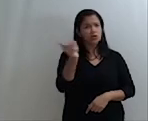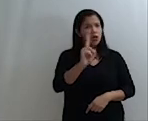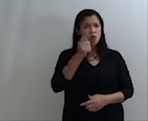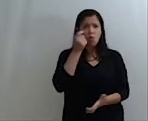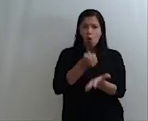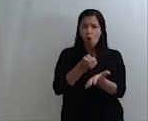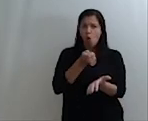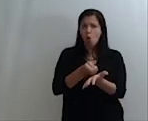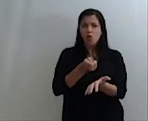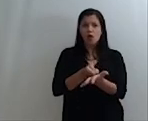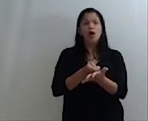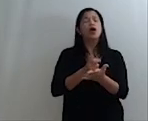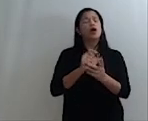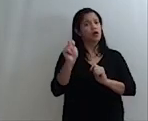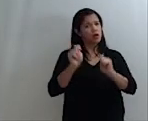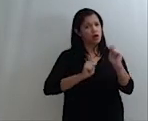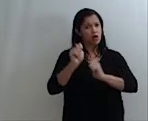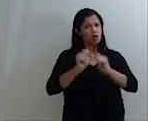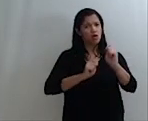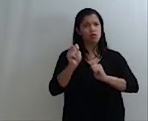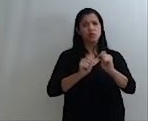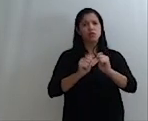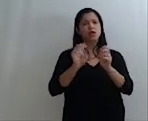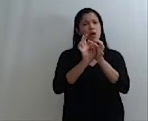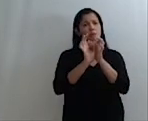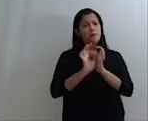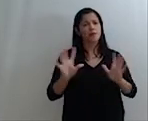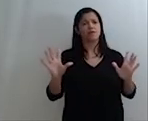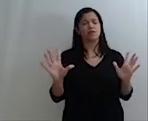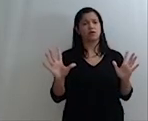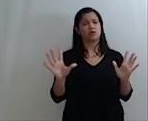da liberdade nós estamos